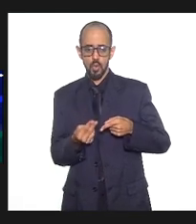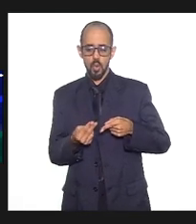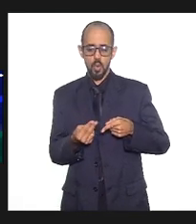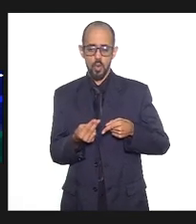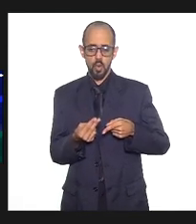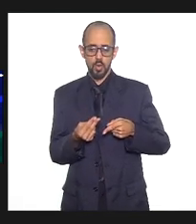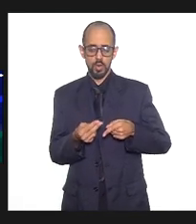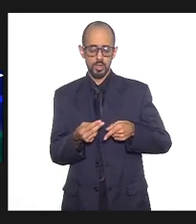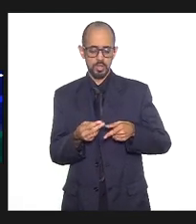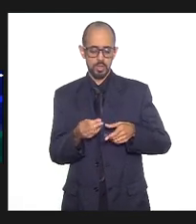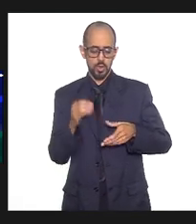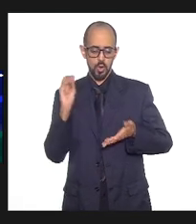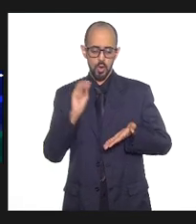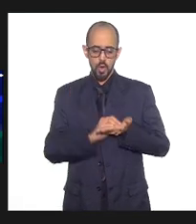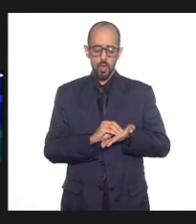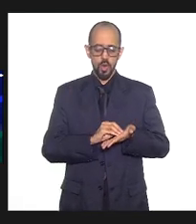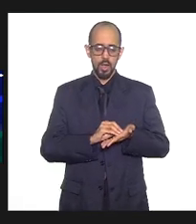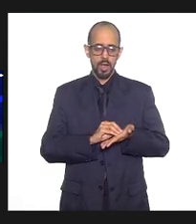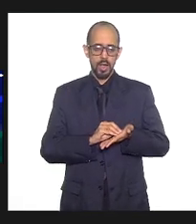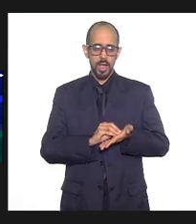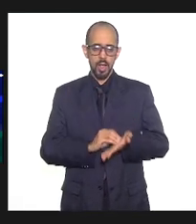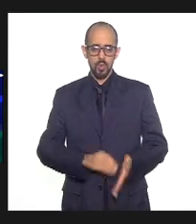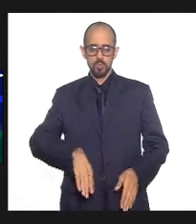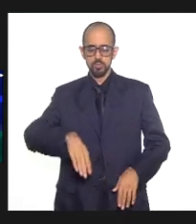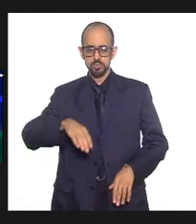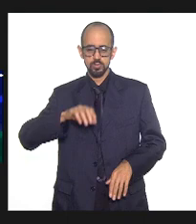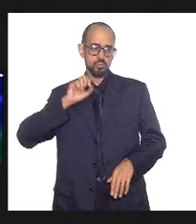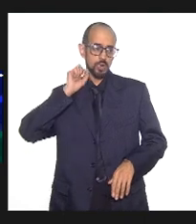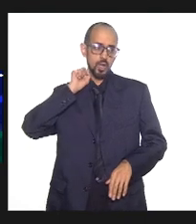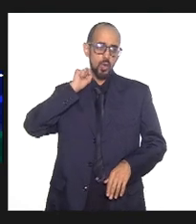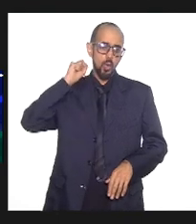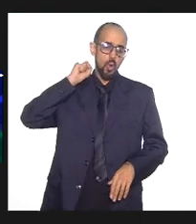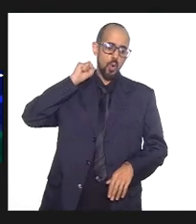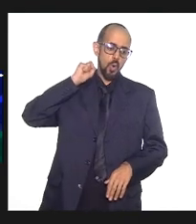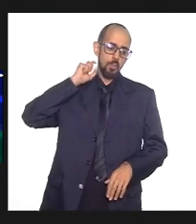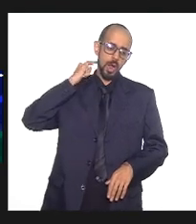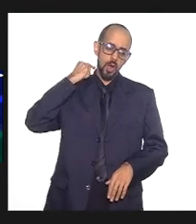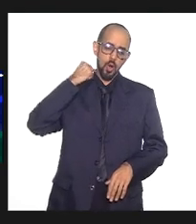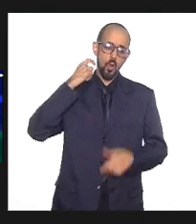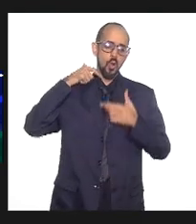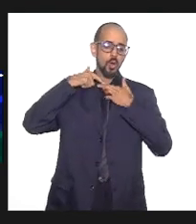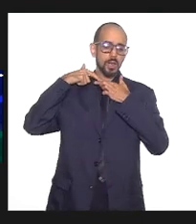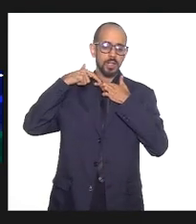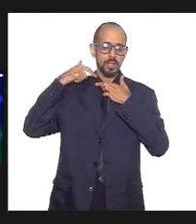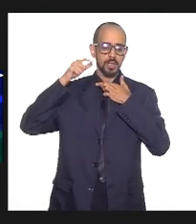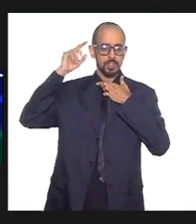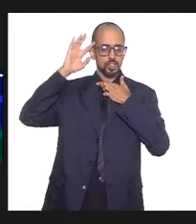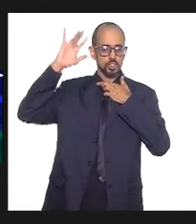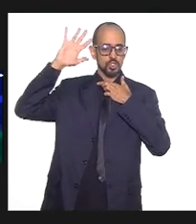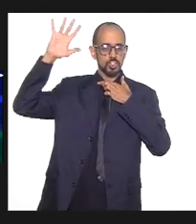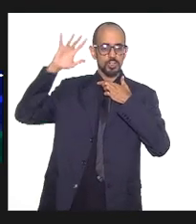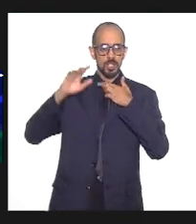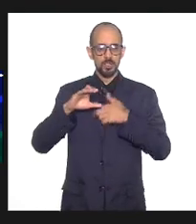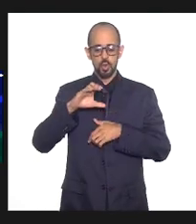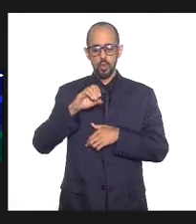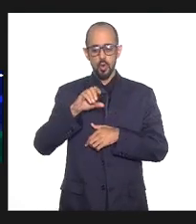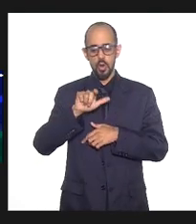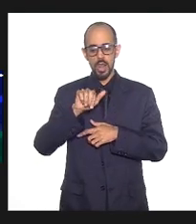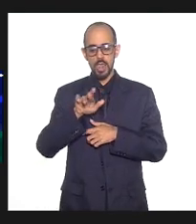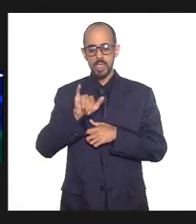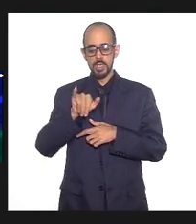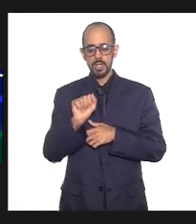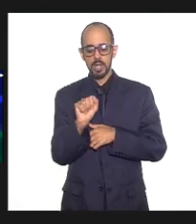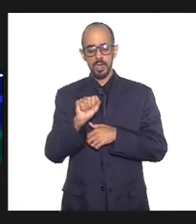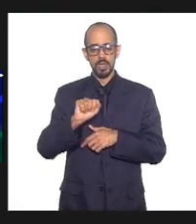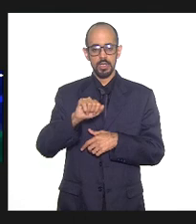impor uma coleira ideológica. E é isso que eu pretendo, desde já, não permitir, presidente. Muito obrigado pela